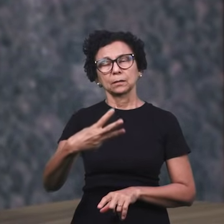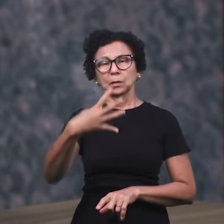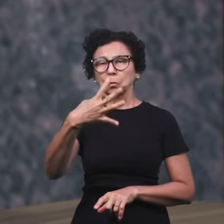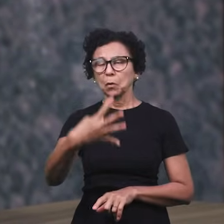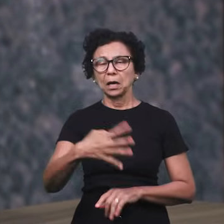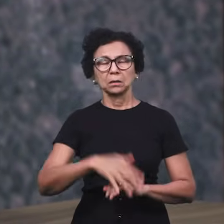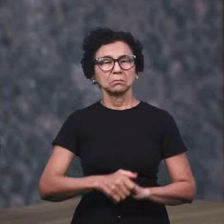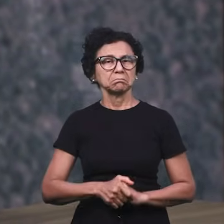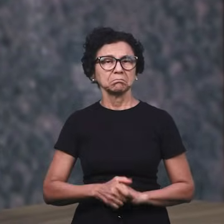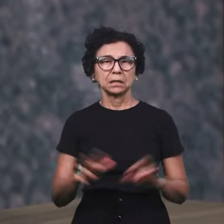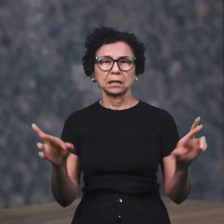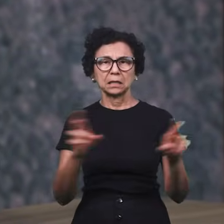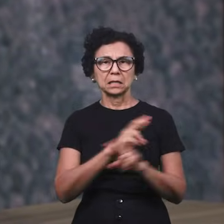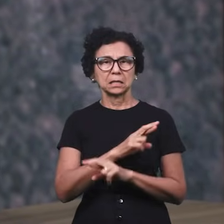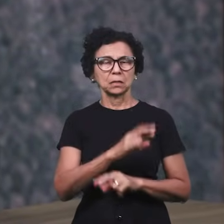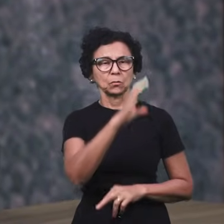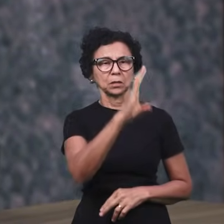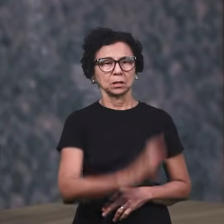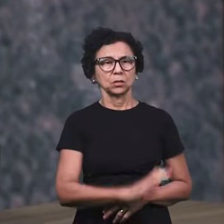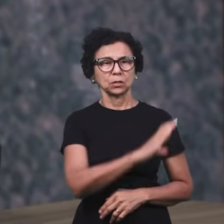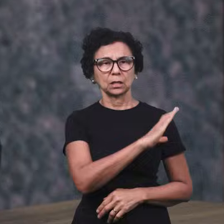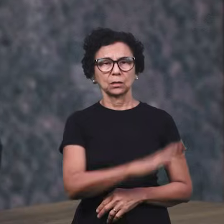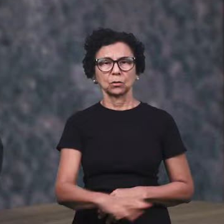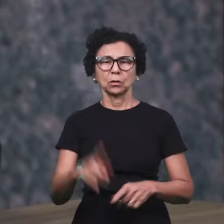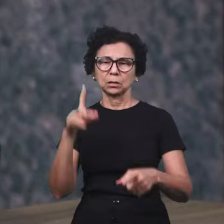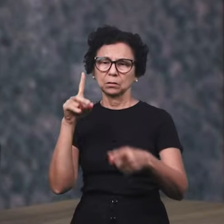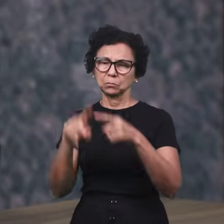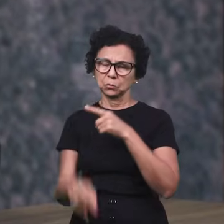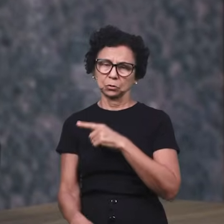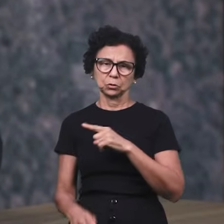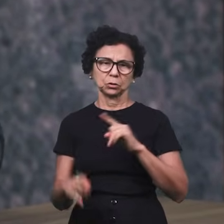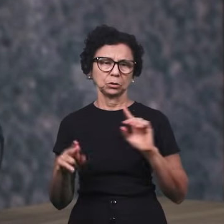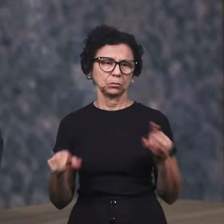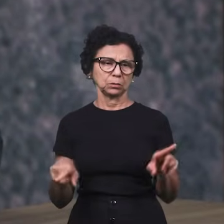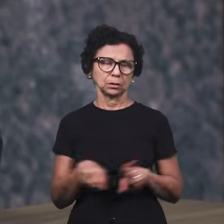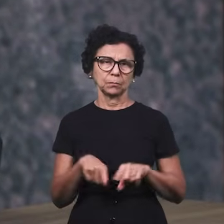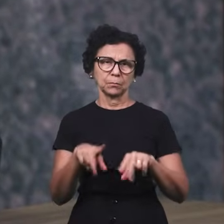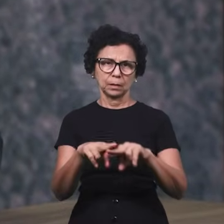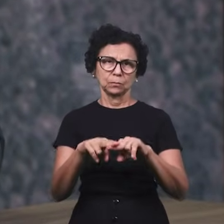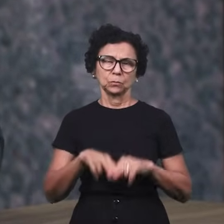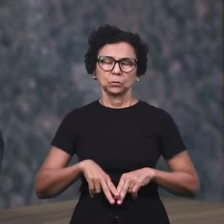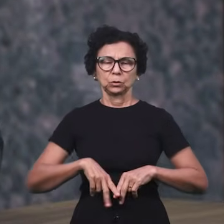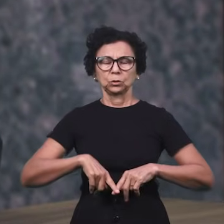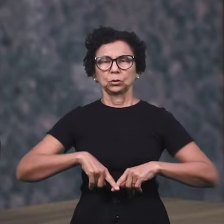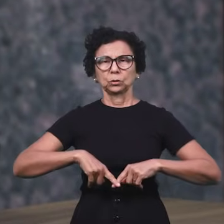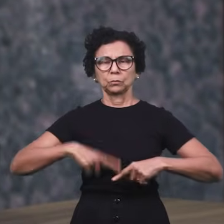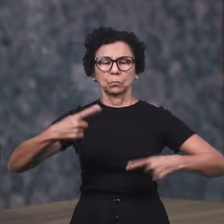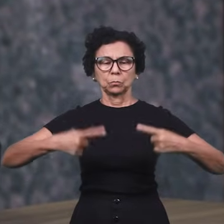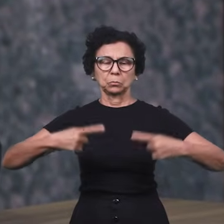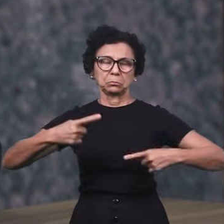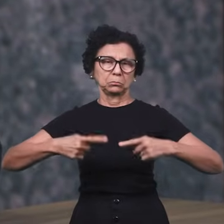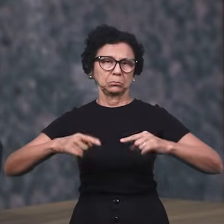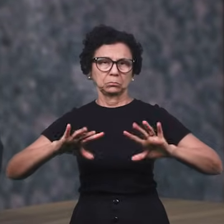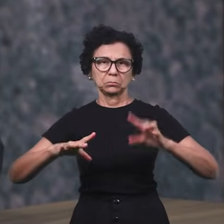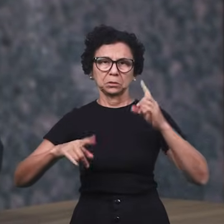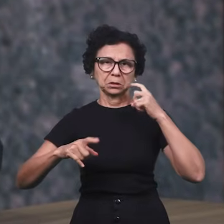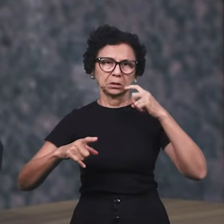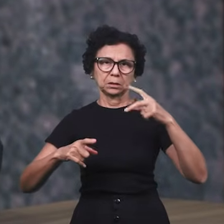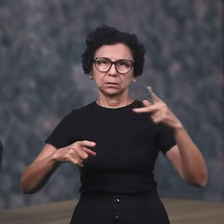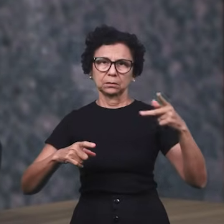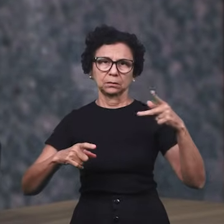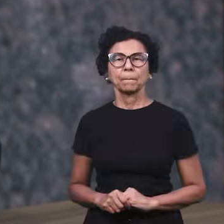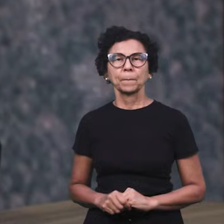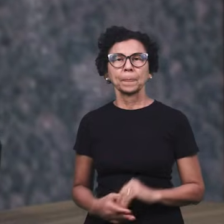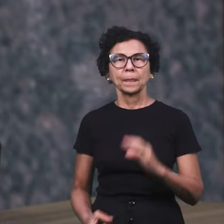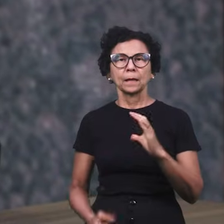Igreja Católica, não só por motivos religiosos, motivos políticos, interesses dele, que serão melhor explicados mais adiante, mas